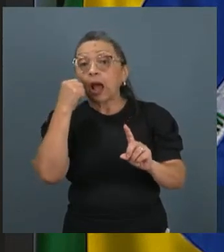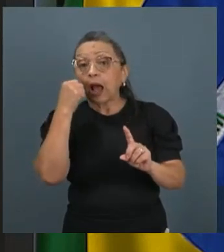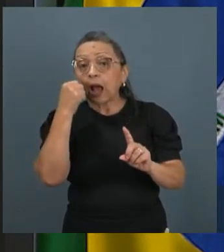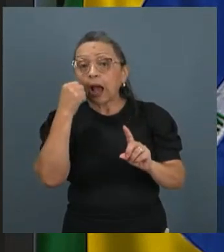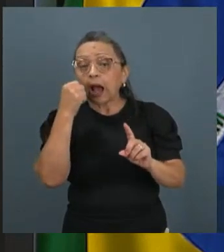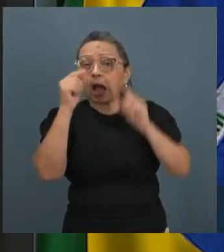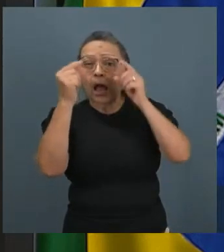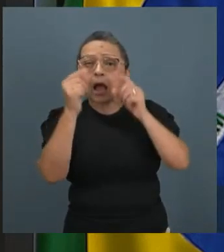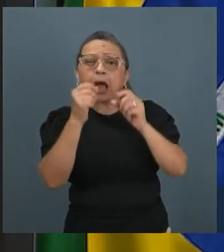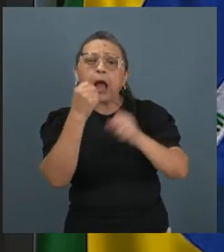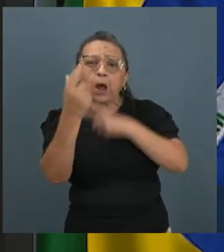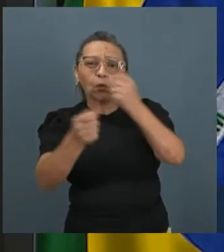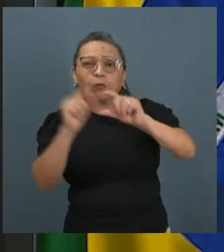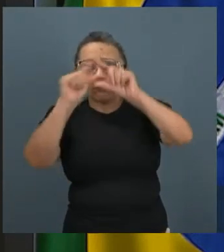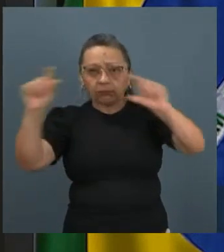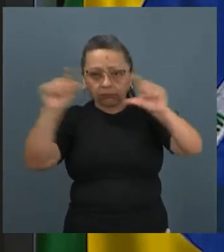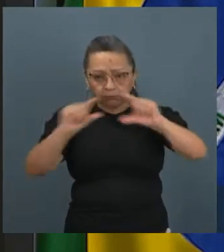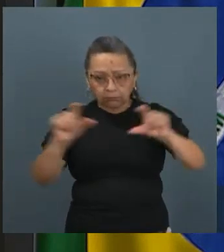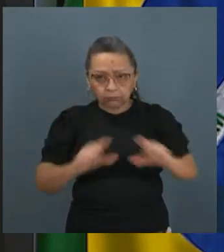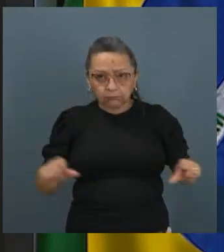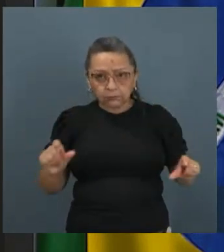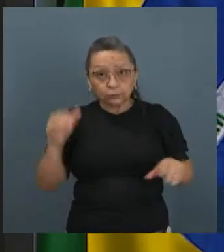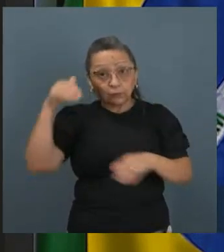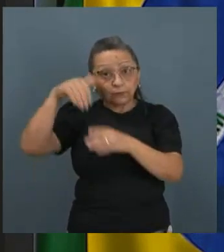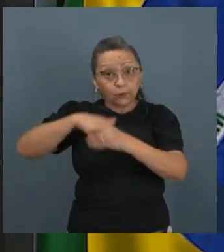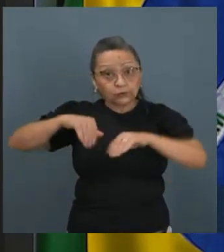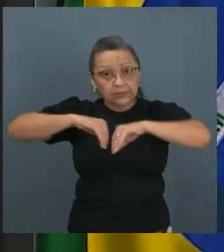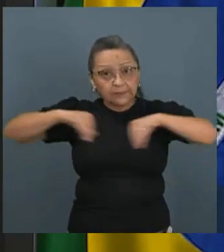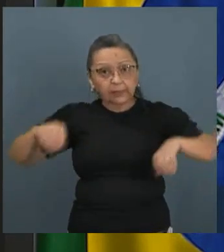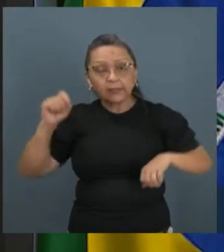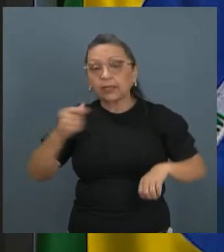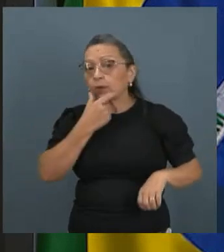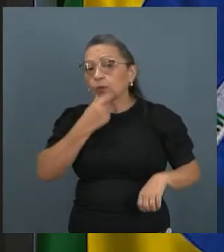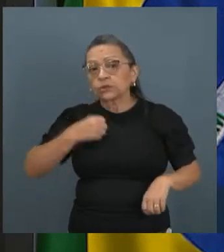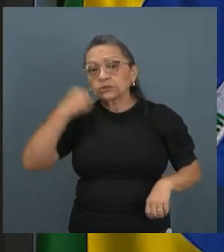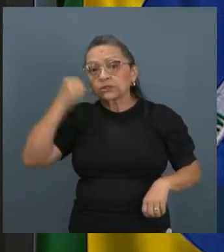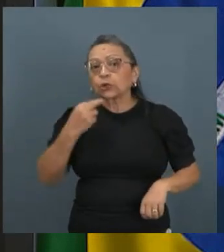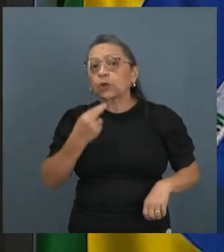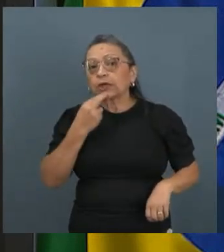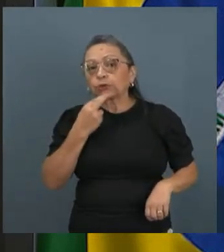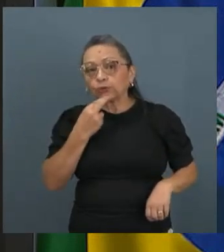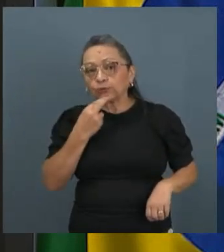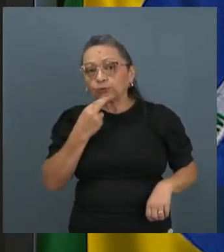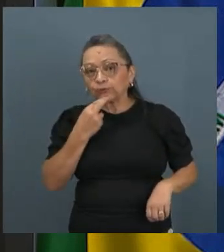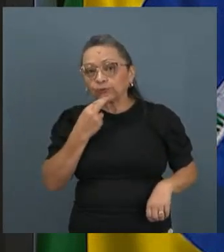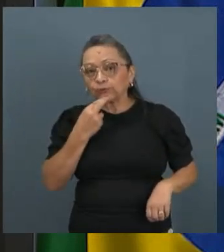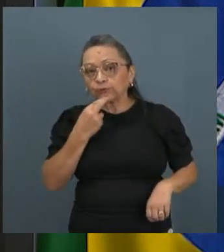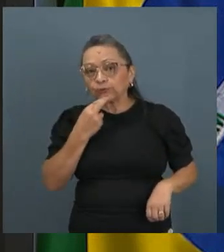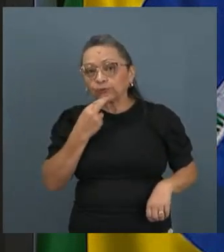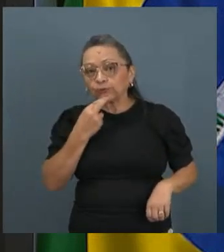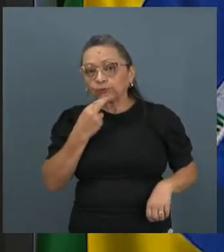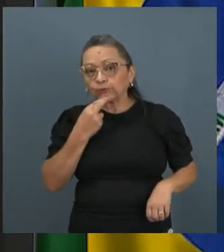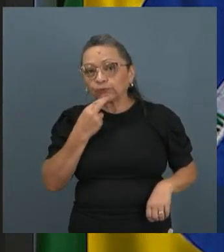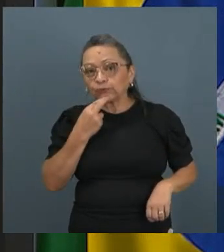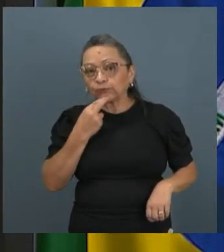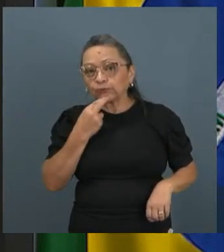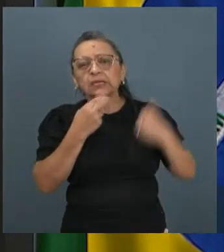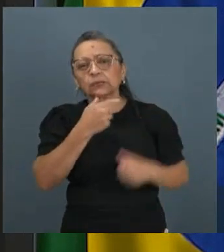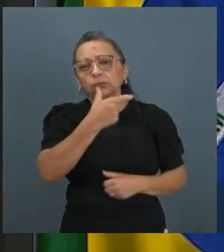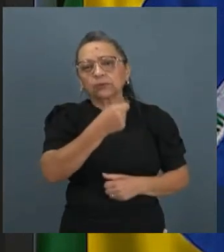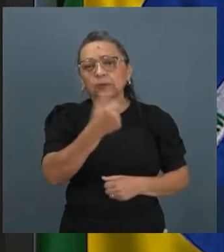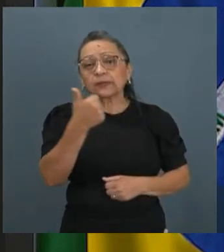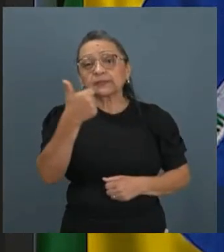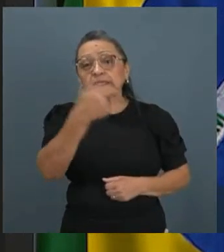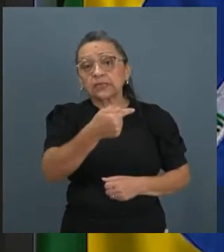trechos do consistente voto em separado feito pelo senador Randolph Rodrigues em 2017,